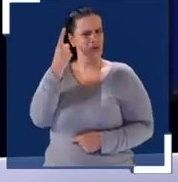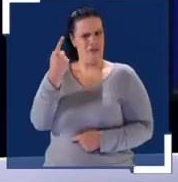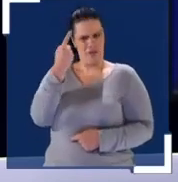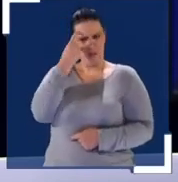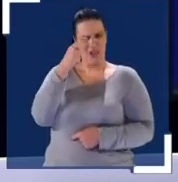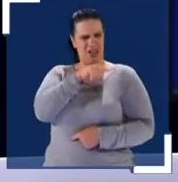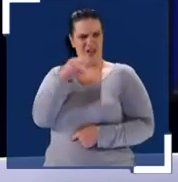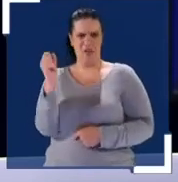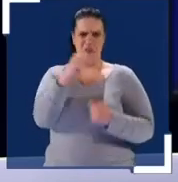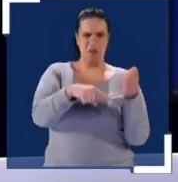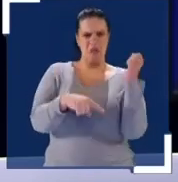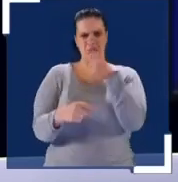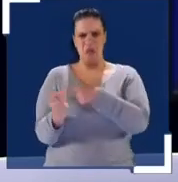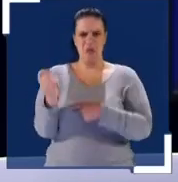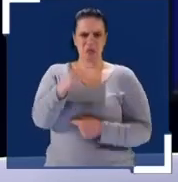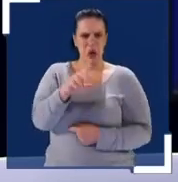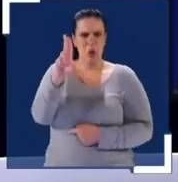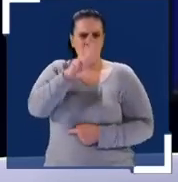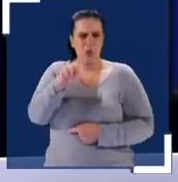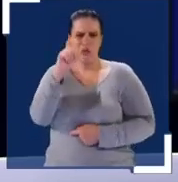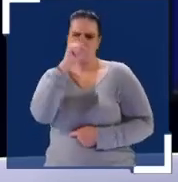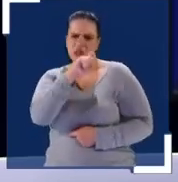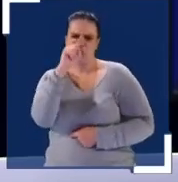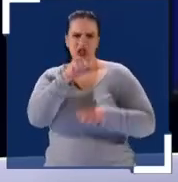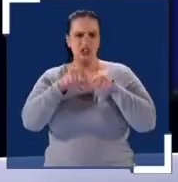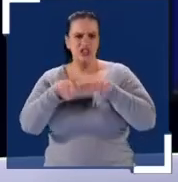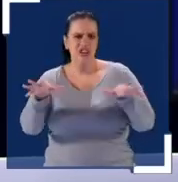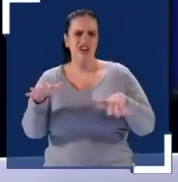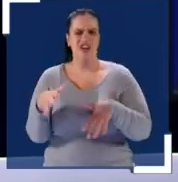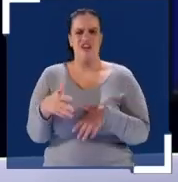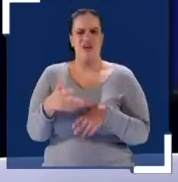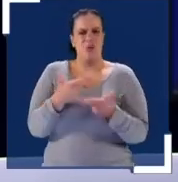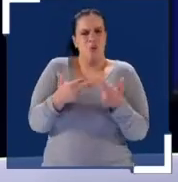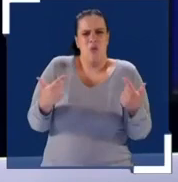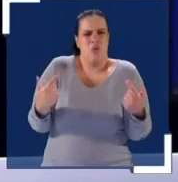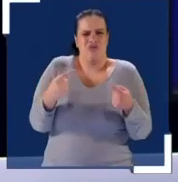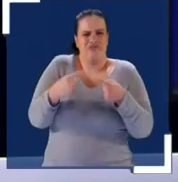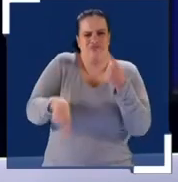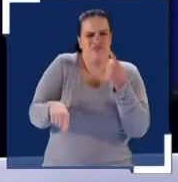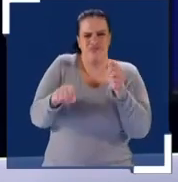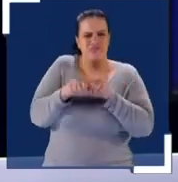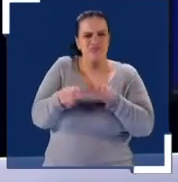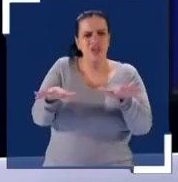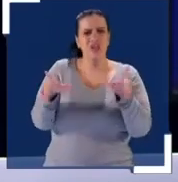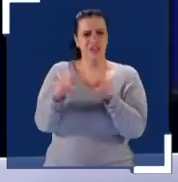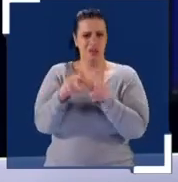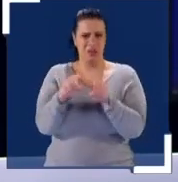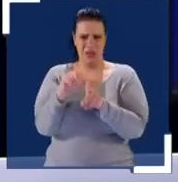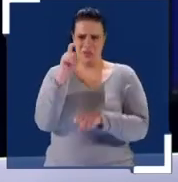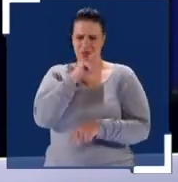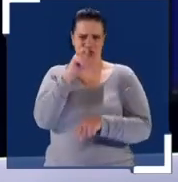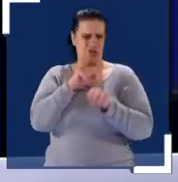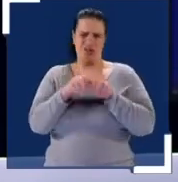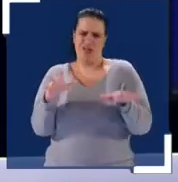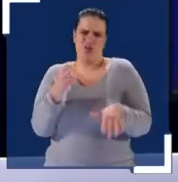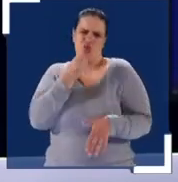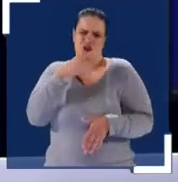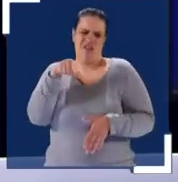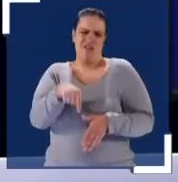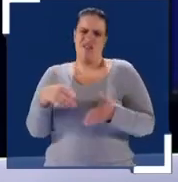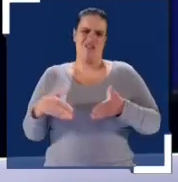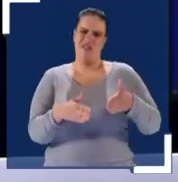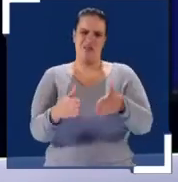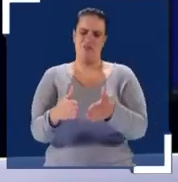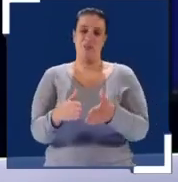se agridam utilizando fake news, utilizando fontes inadequadas, utilizando inclusive mentiras. Não é um bom caminho. Por